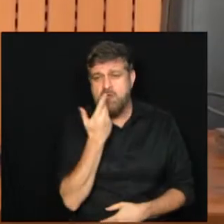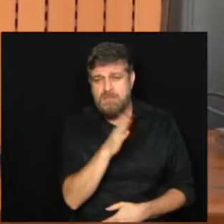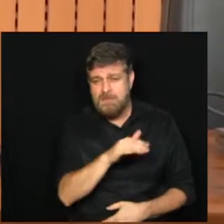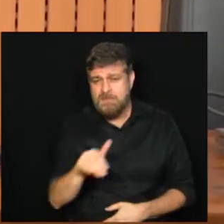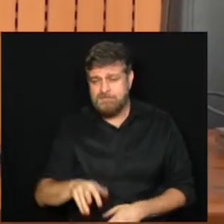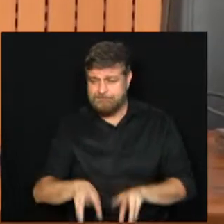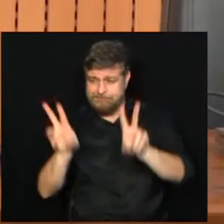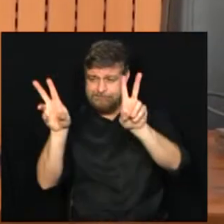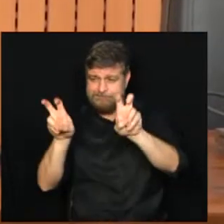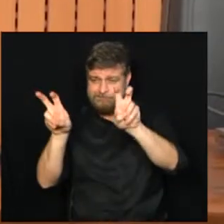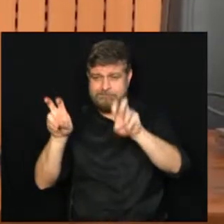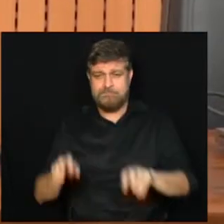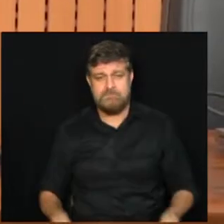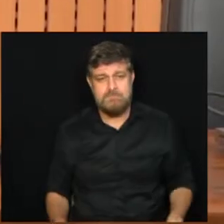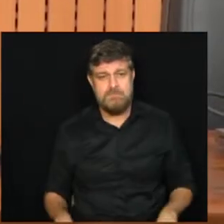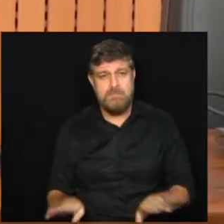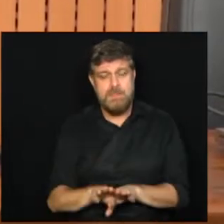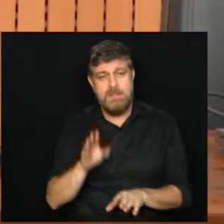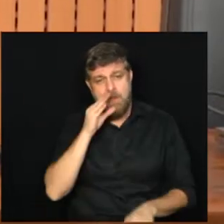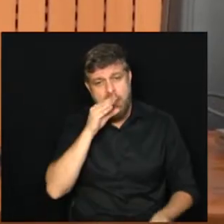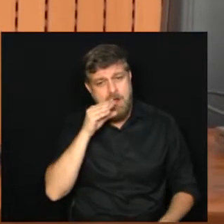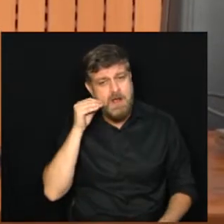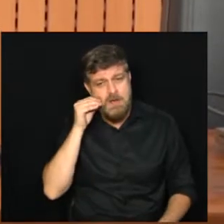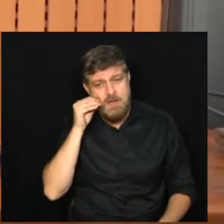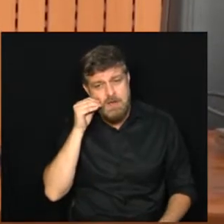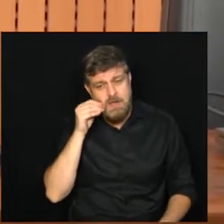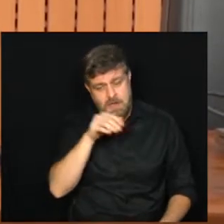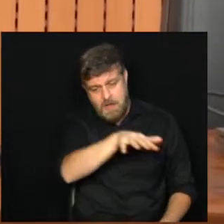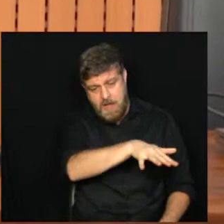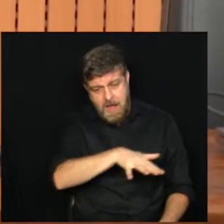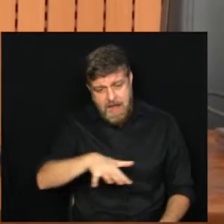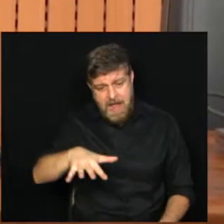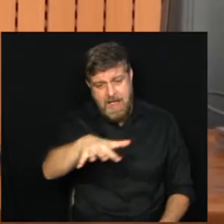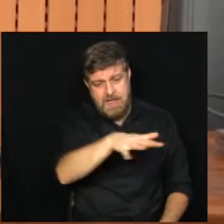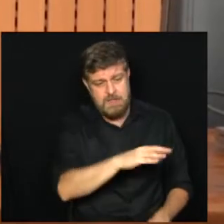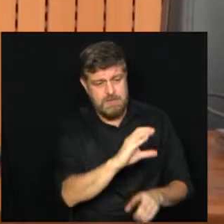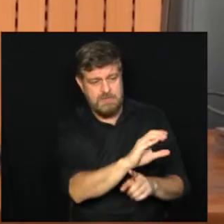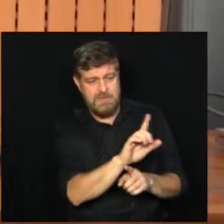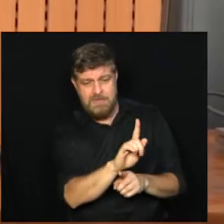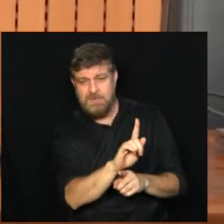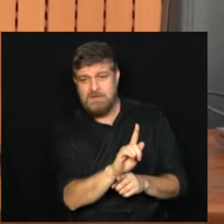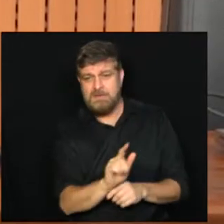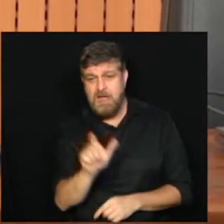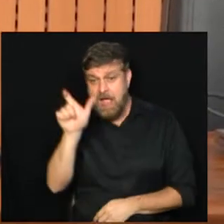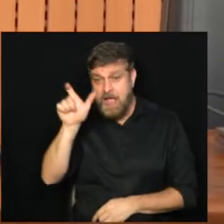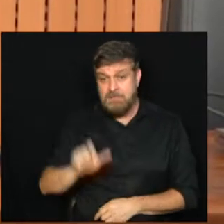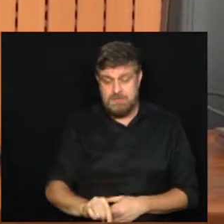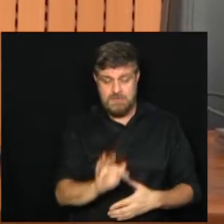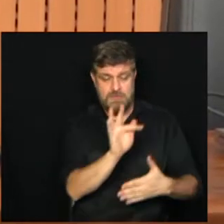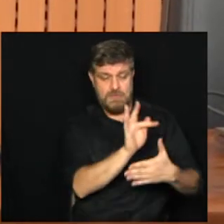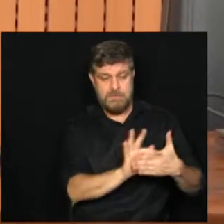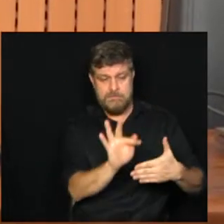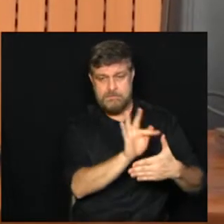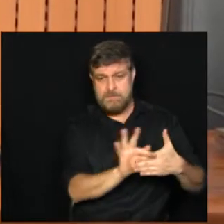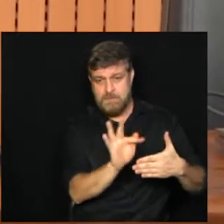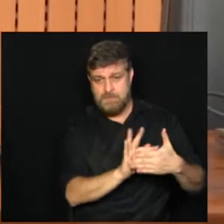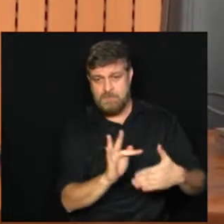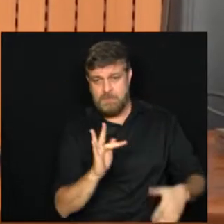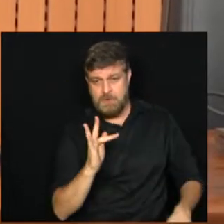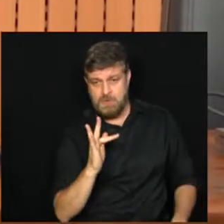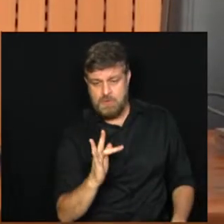sobre os adolescentes na região noroeste, os integrantes do Conselho Tutelar que atuam naquela